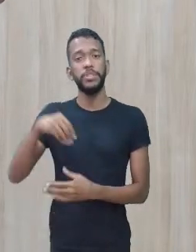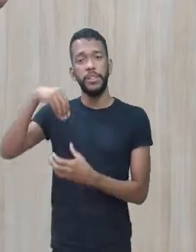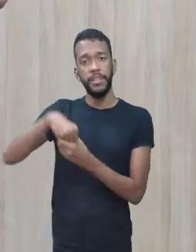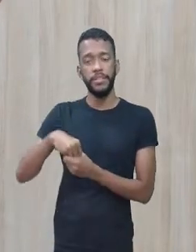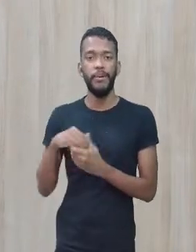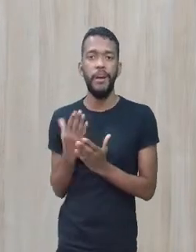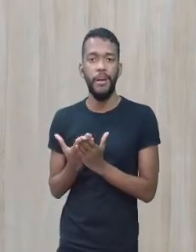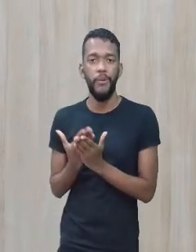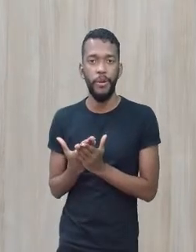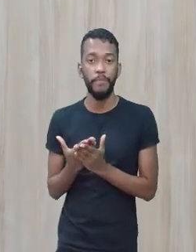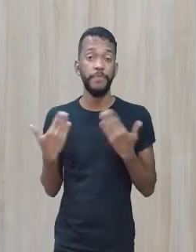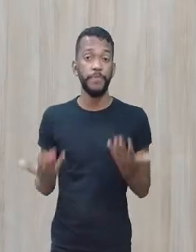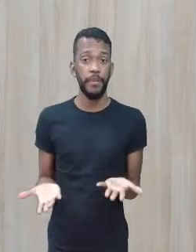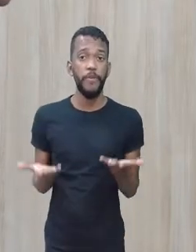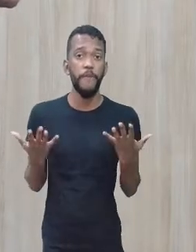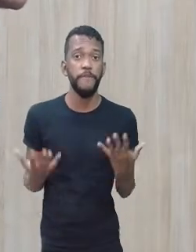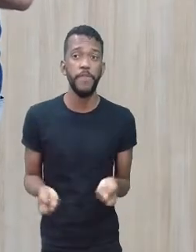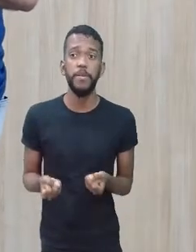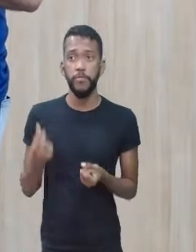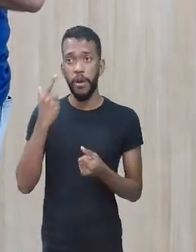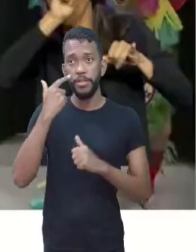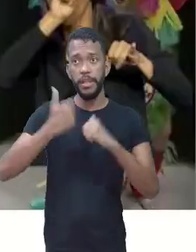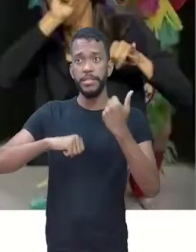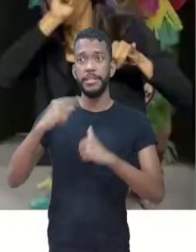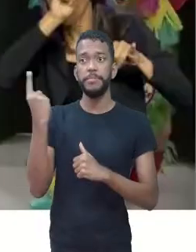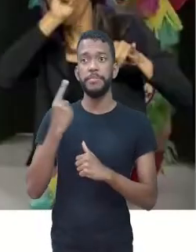Então vamos analisar o primeiro vídeo.